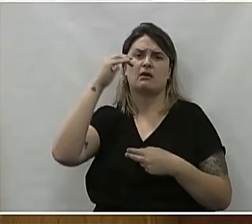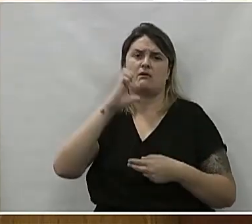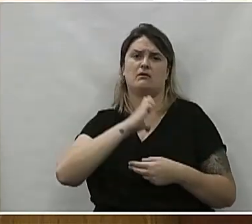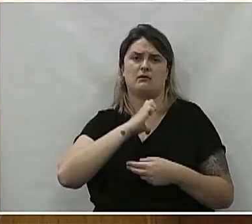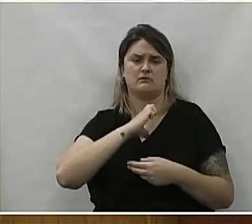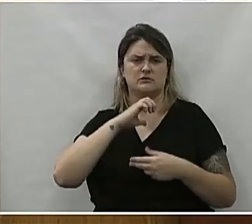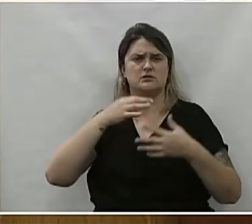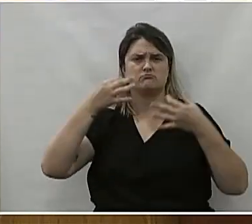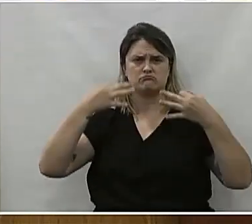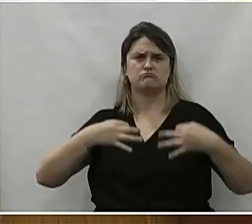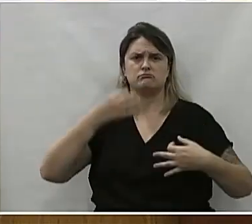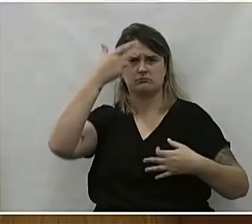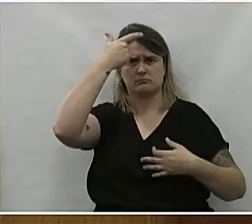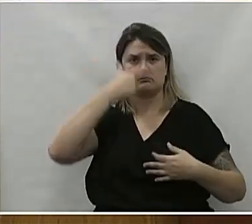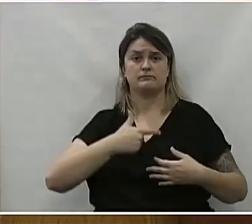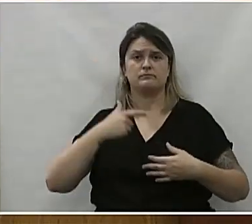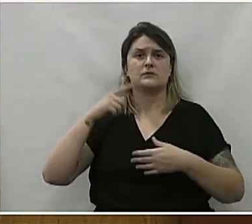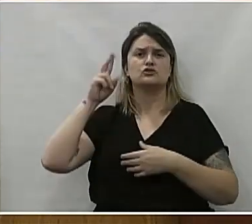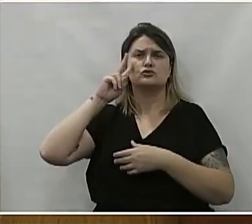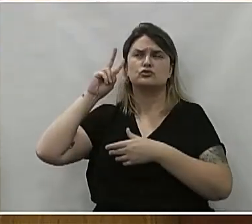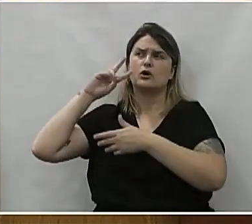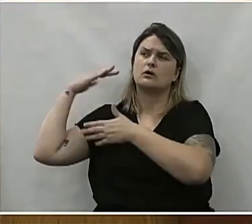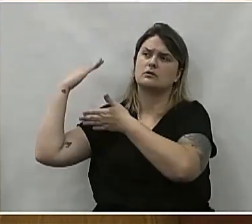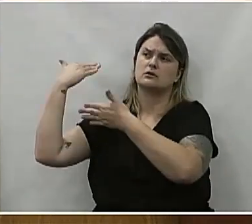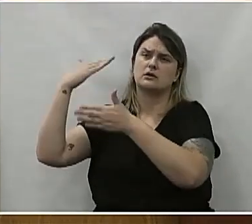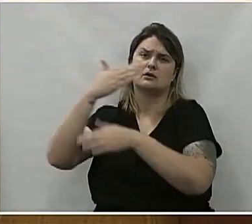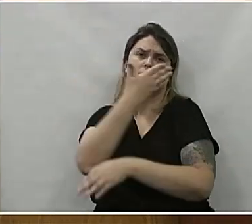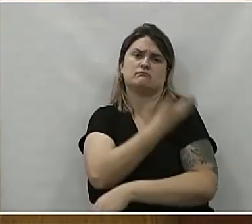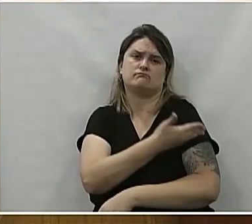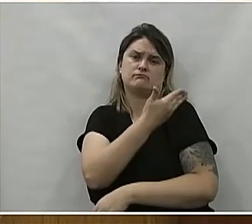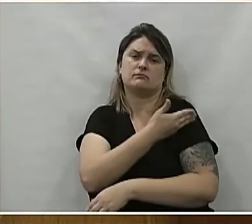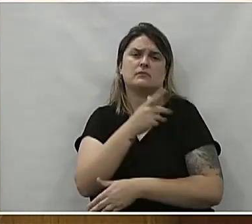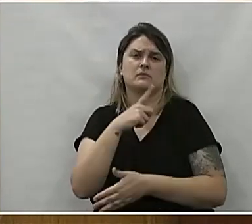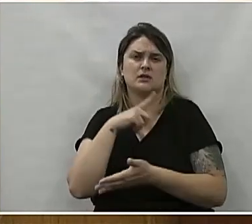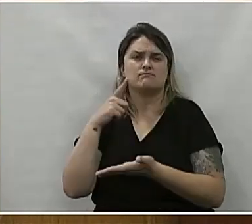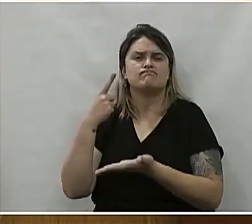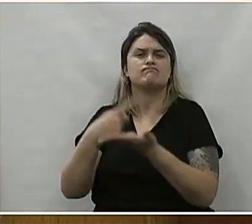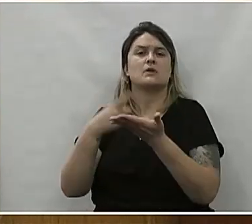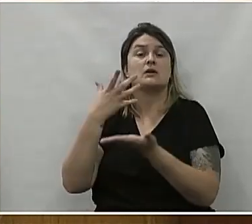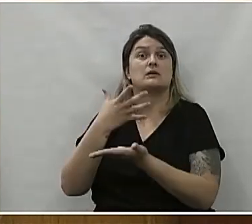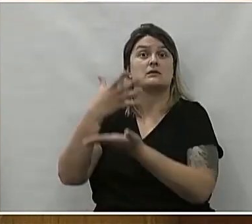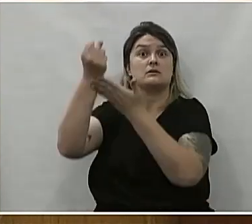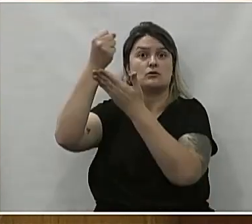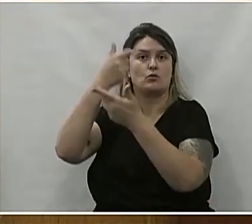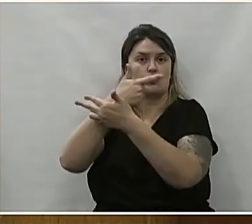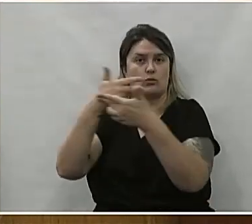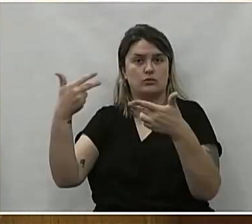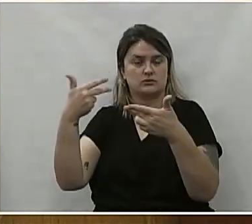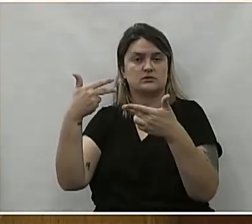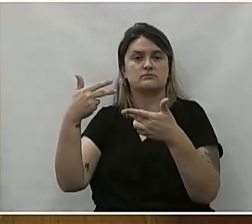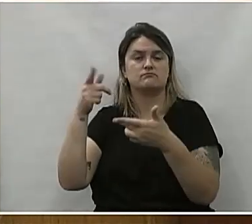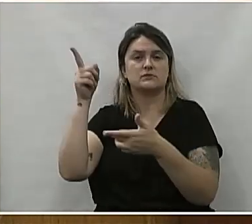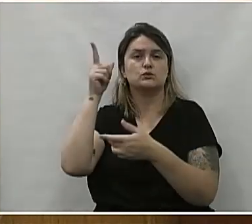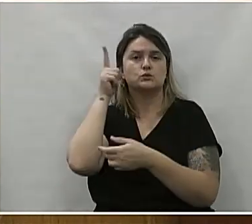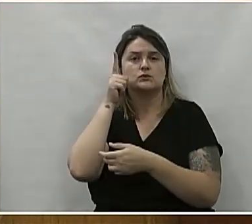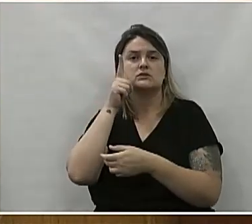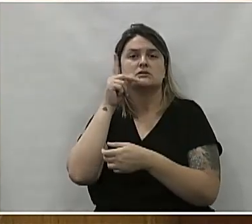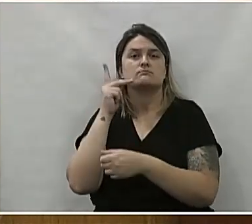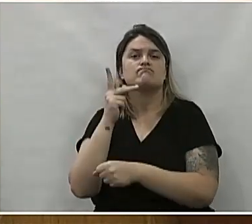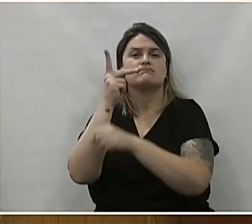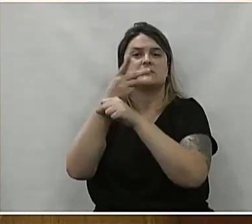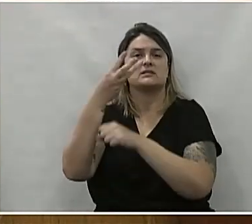éticos E morais Sua trajetória Como treinador É marcada Por conquistas significativas Tendo alcançado